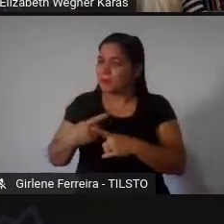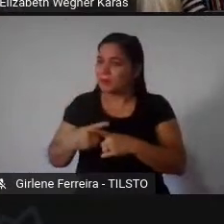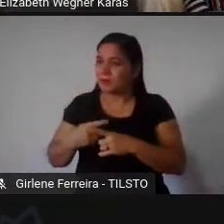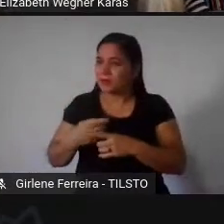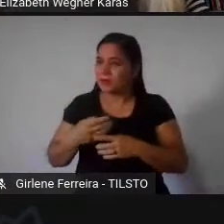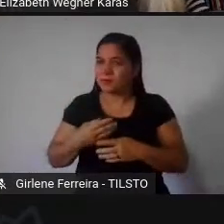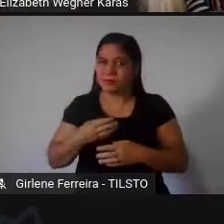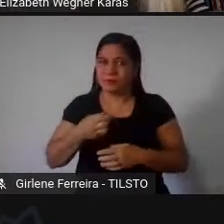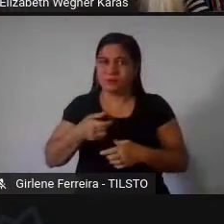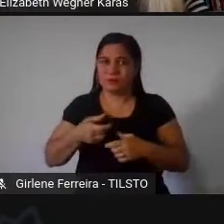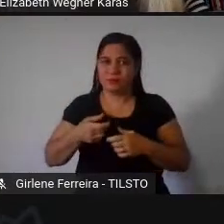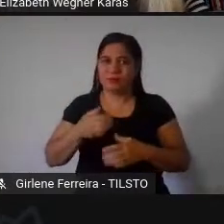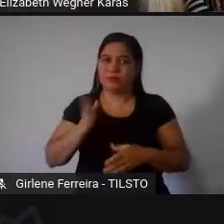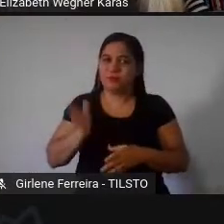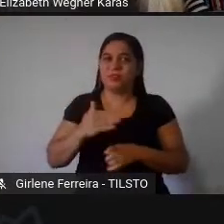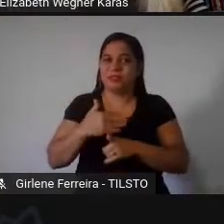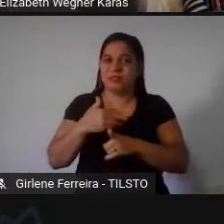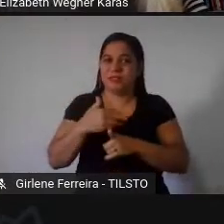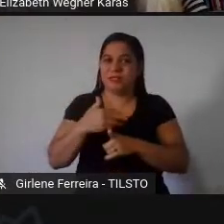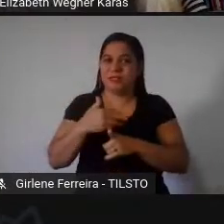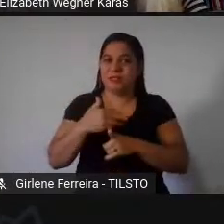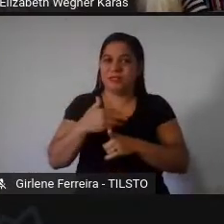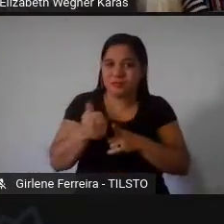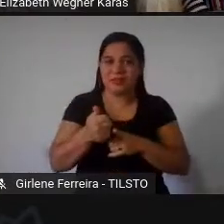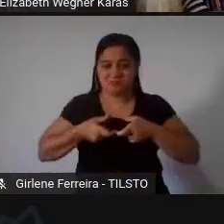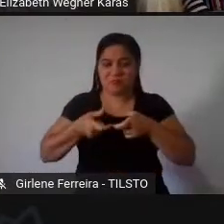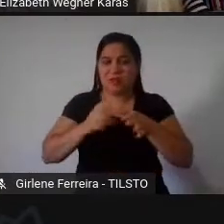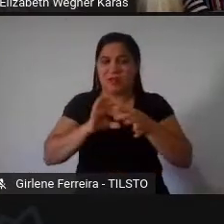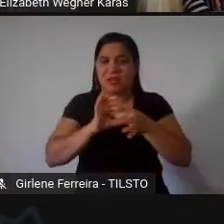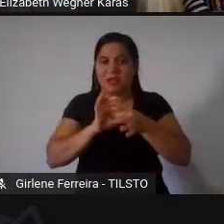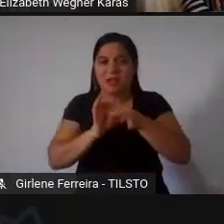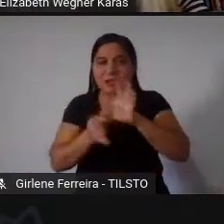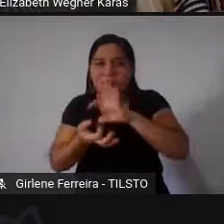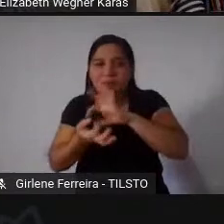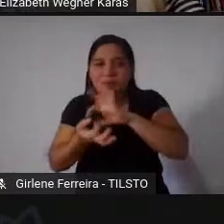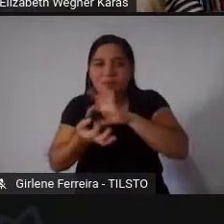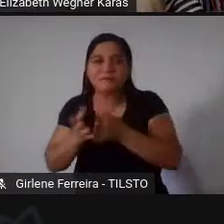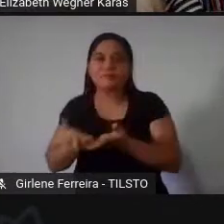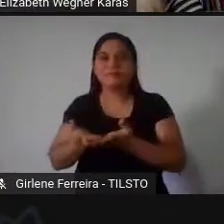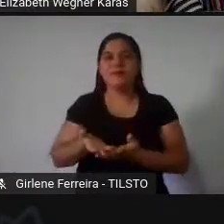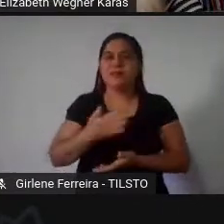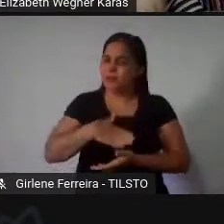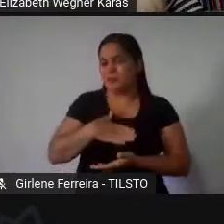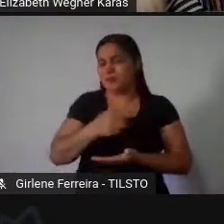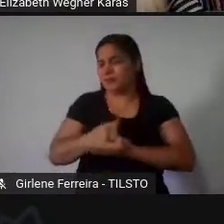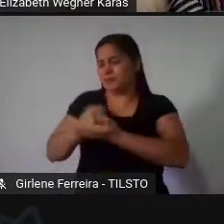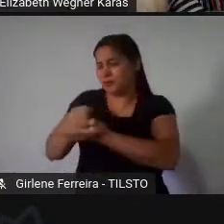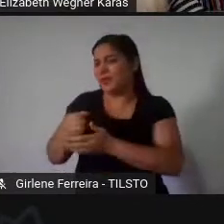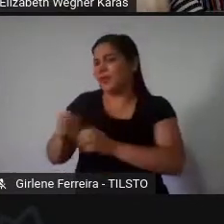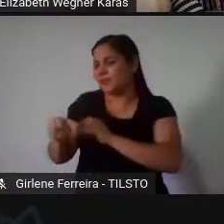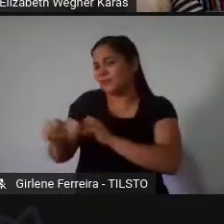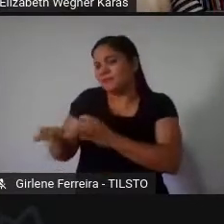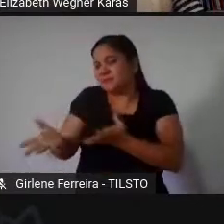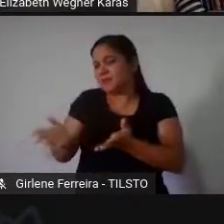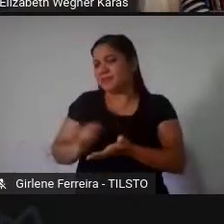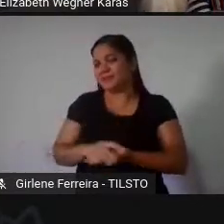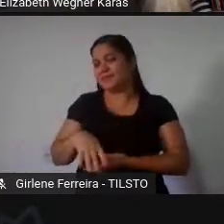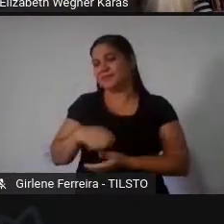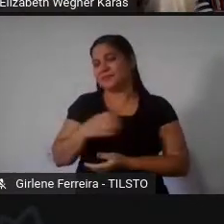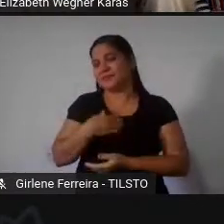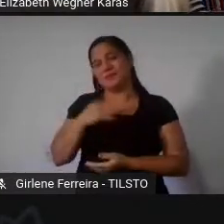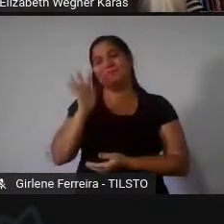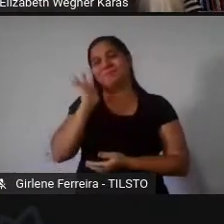perguntavam para mim como resolvia, e eu ajudava, e eu gosto bastante de ajudar todo mundo, então é bem legal. Que